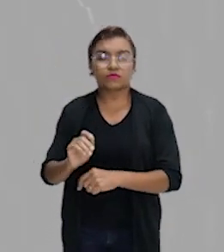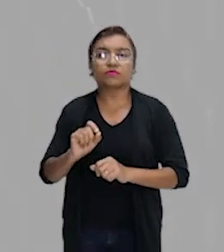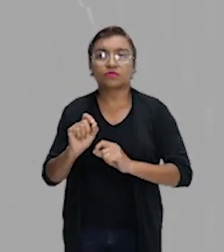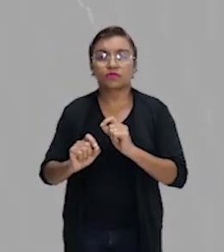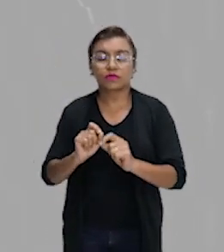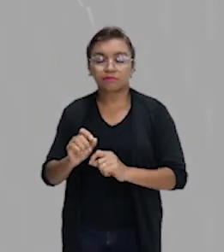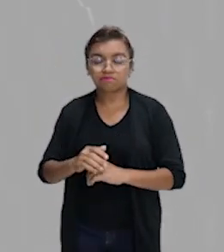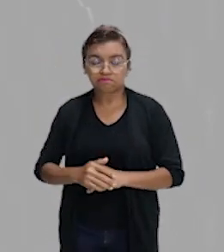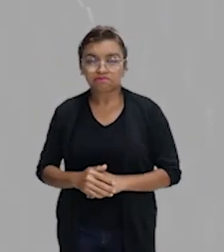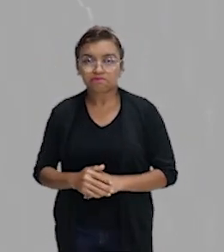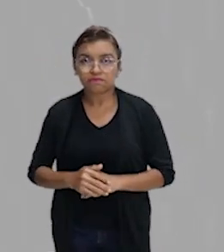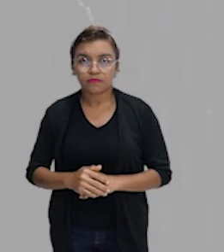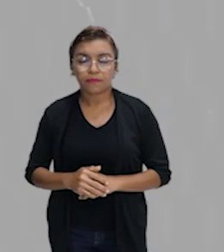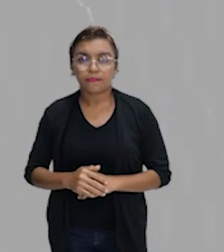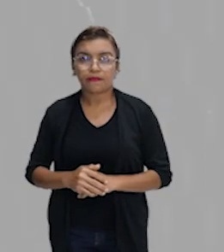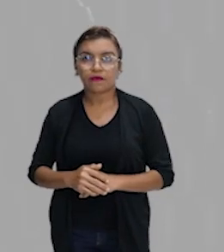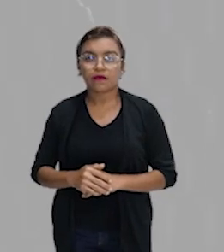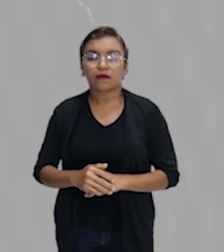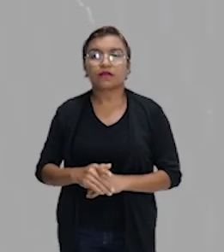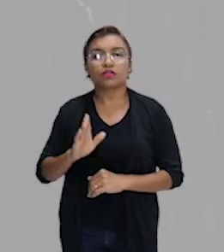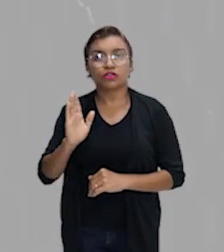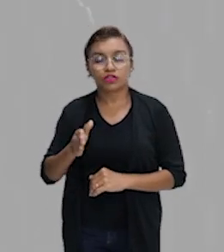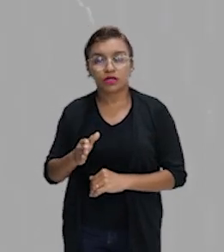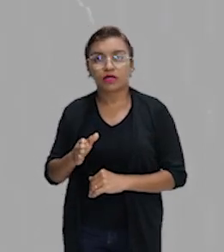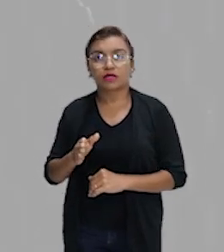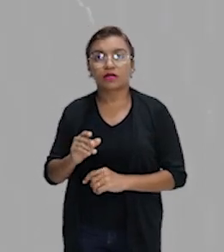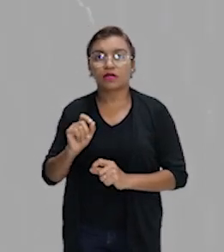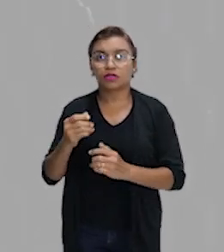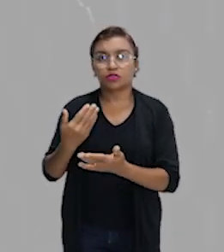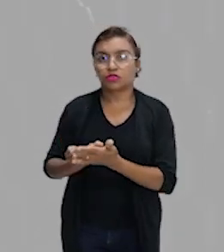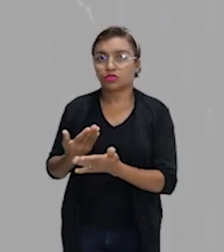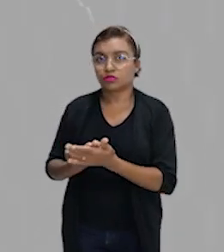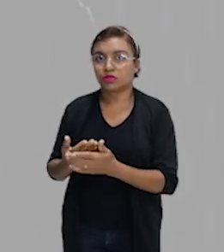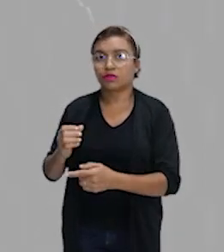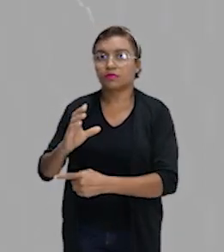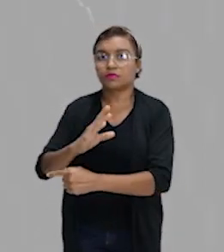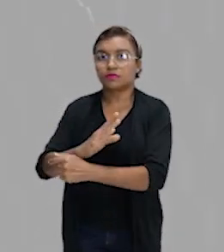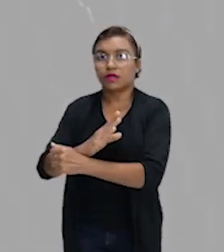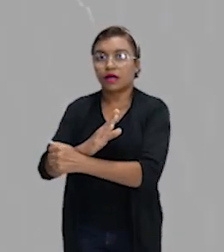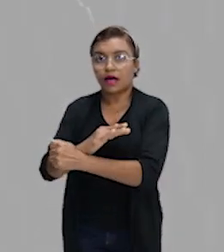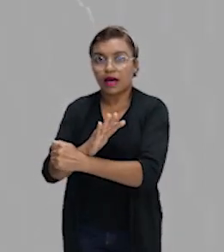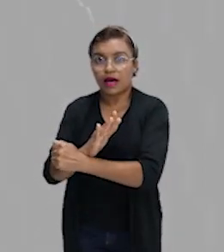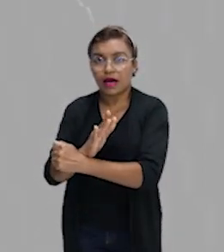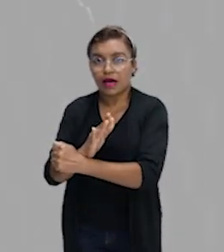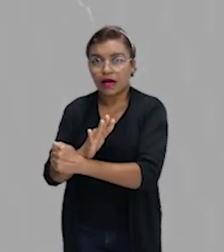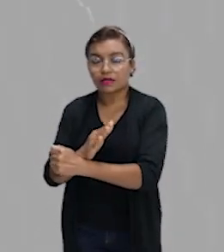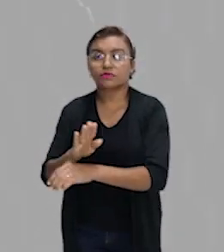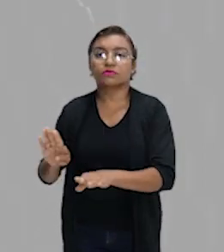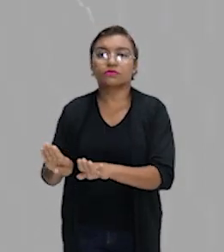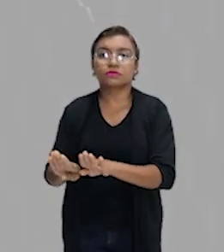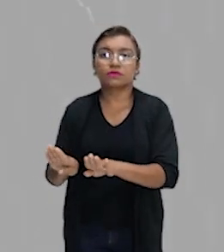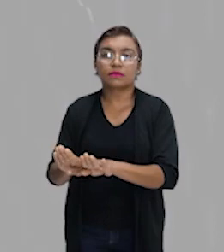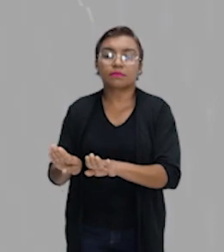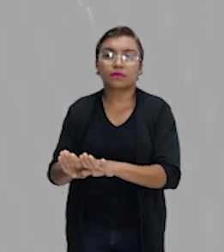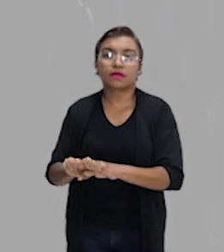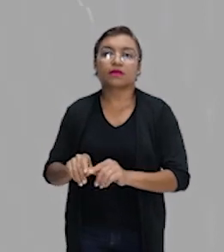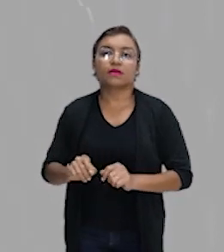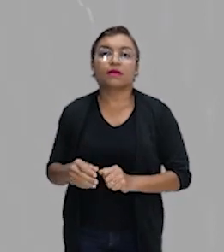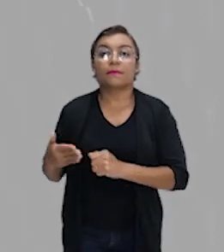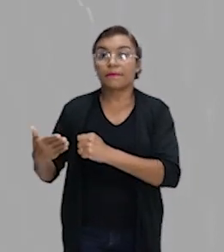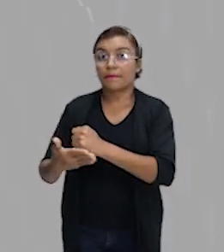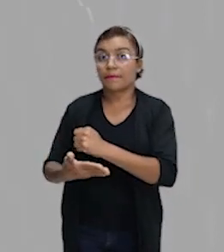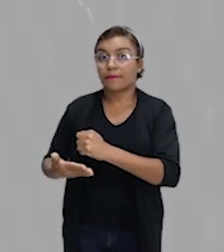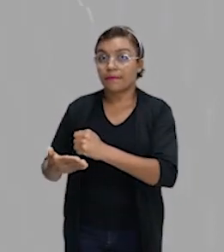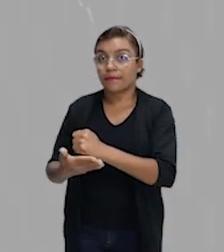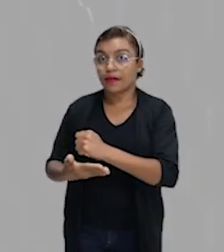ou as funções relacionadas aos ácidos, e também os compostos relacionados às